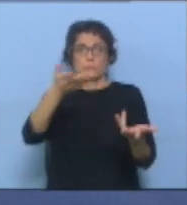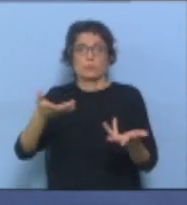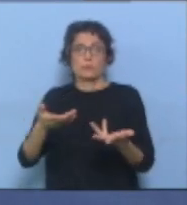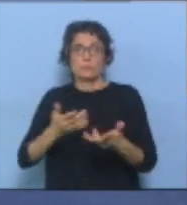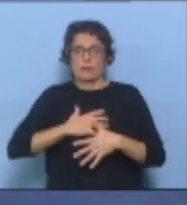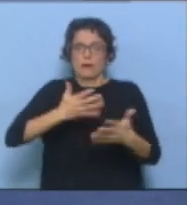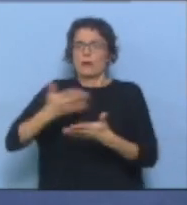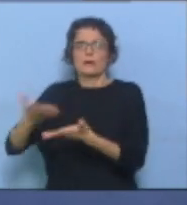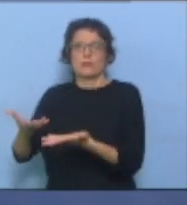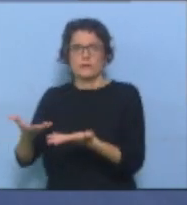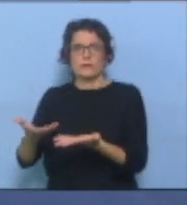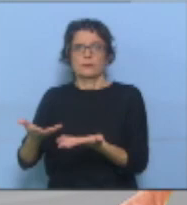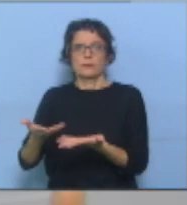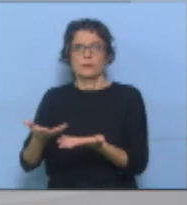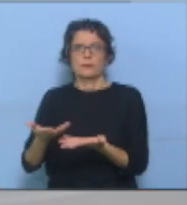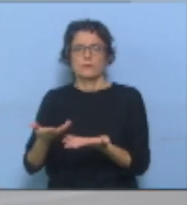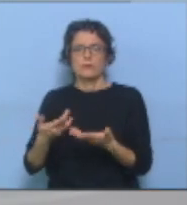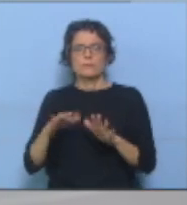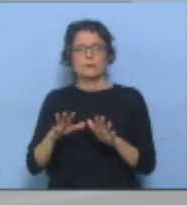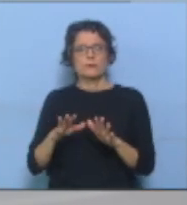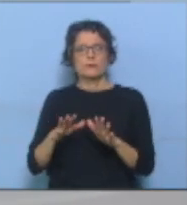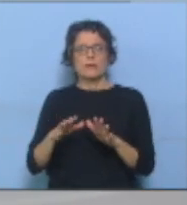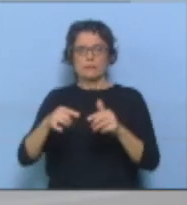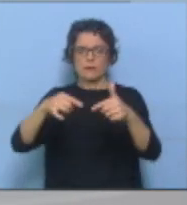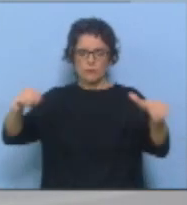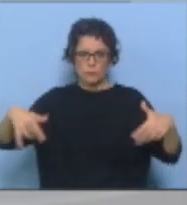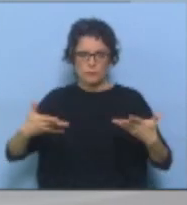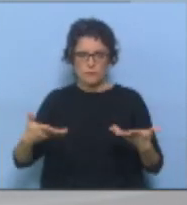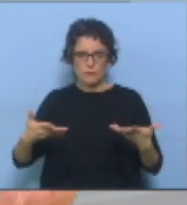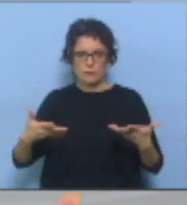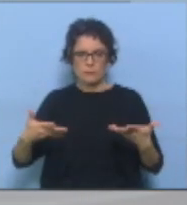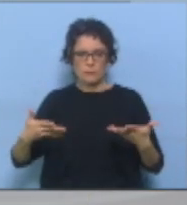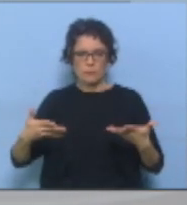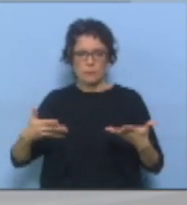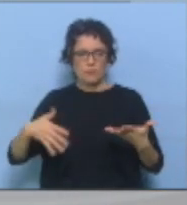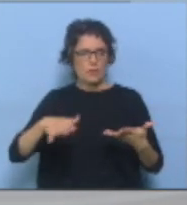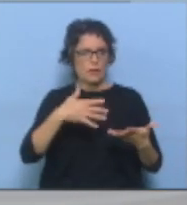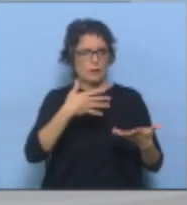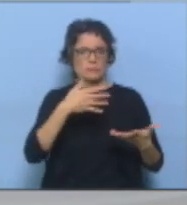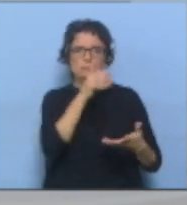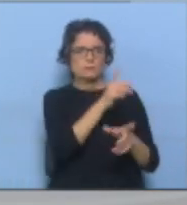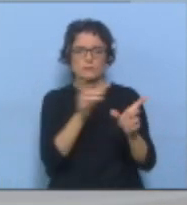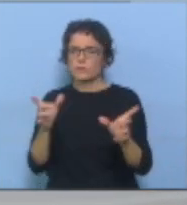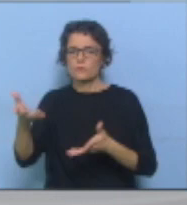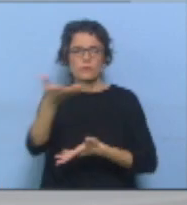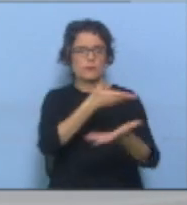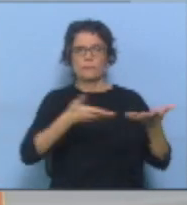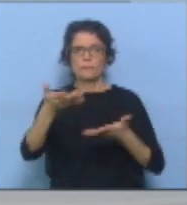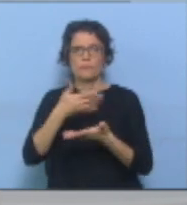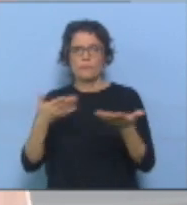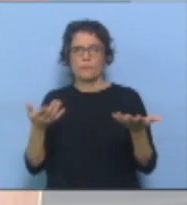repente haver ali um sítio onde isso se fala com naturalidade para mim foi incrível e claro que isso tem a ver com a figura de Jesus.